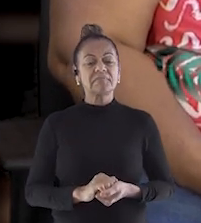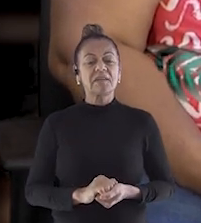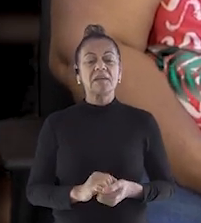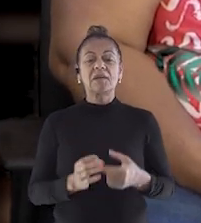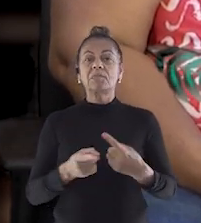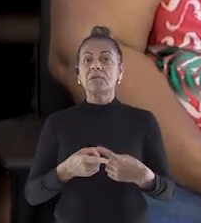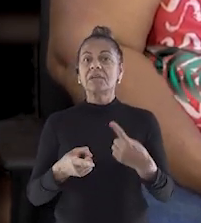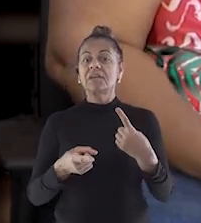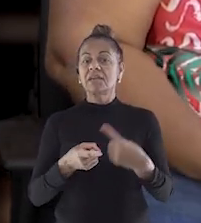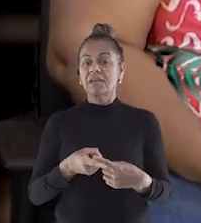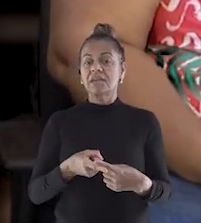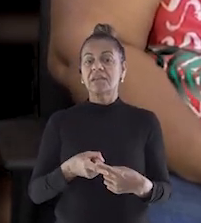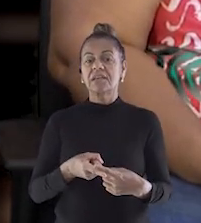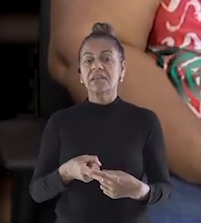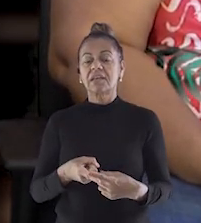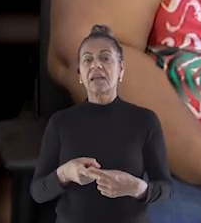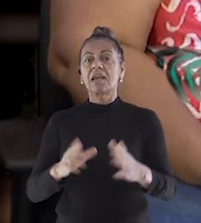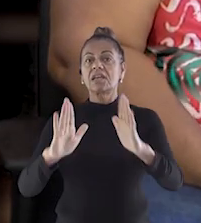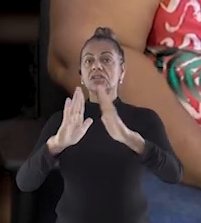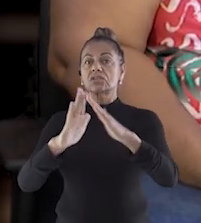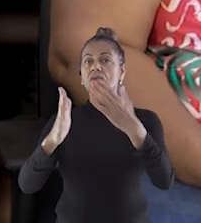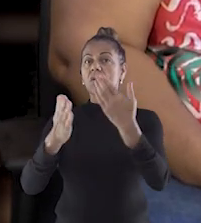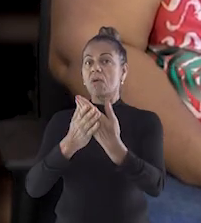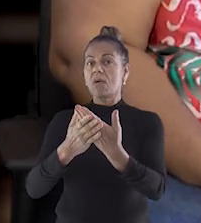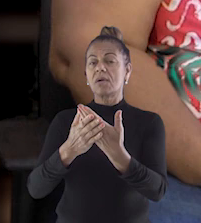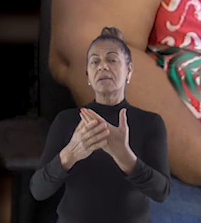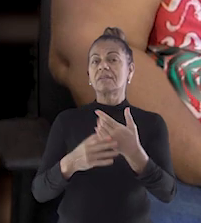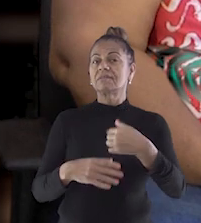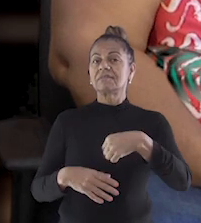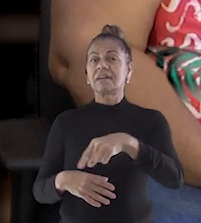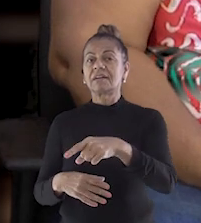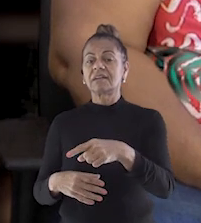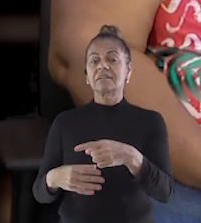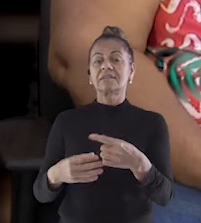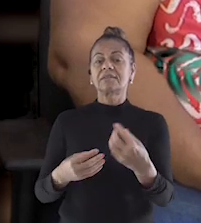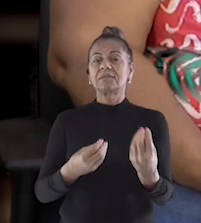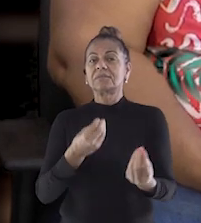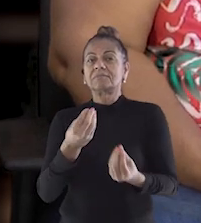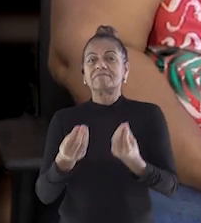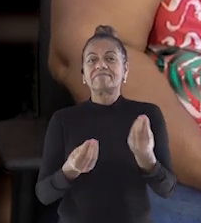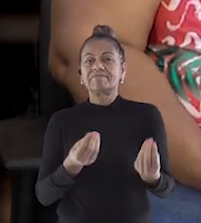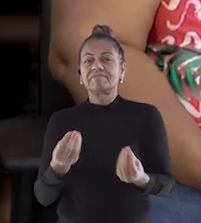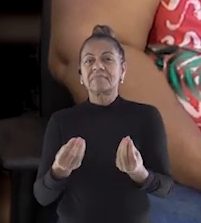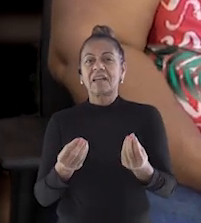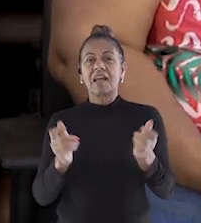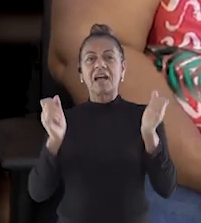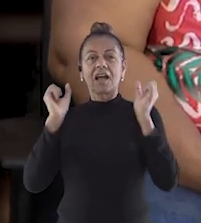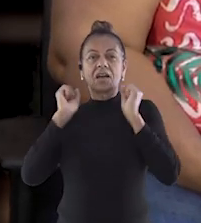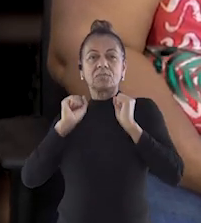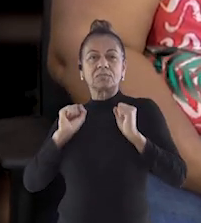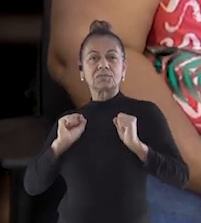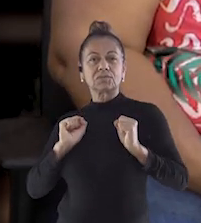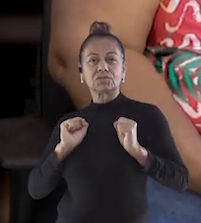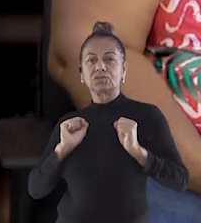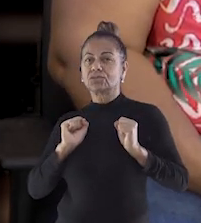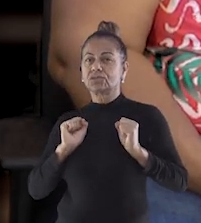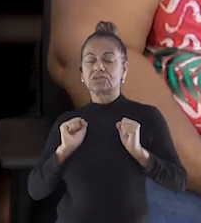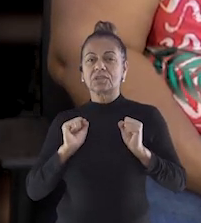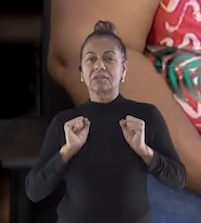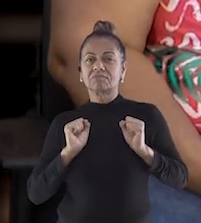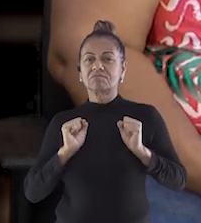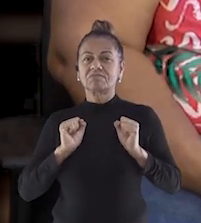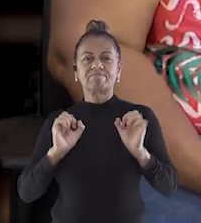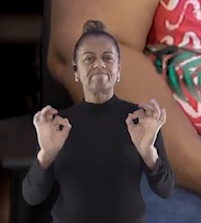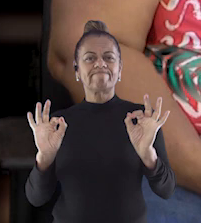hoje, assim, a gente ia pro colégio para poder a gente poder pegar e ir lá com uma merenda.